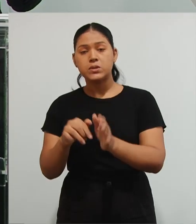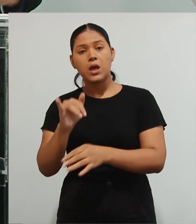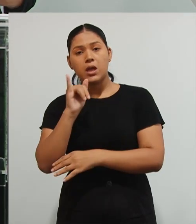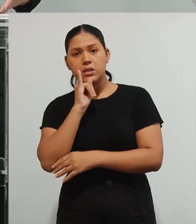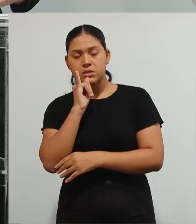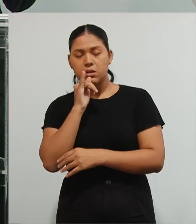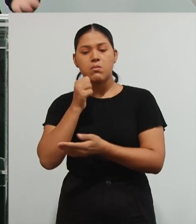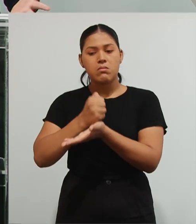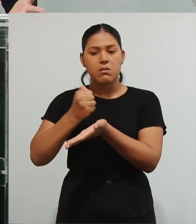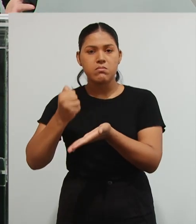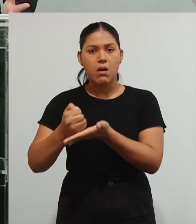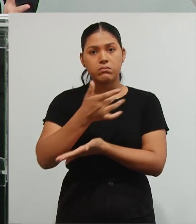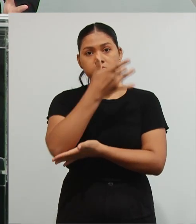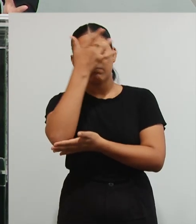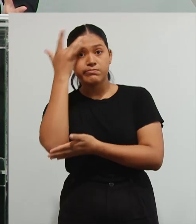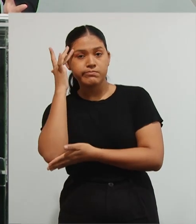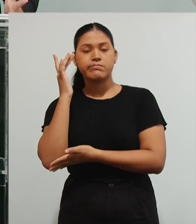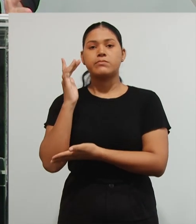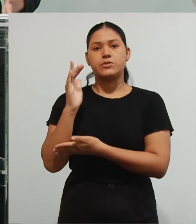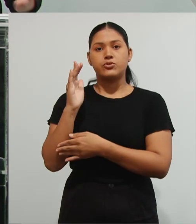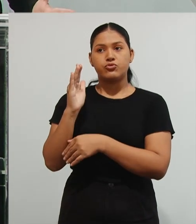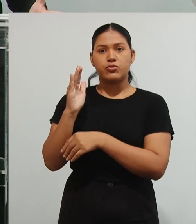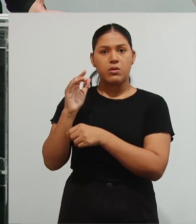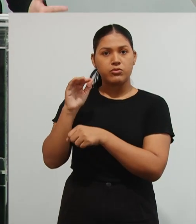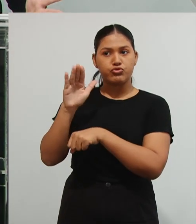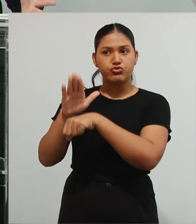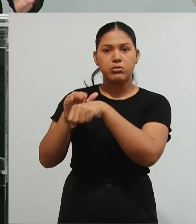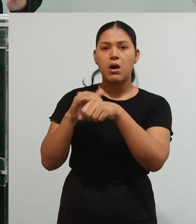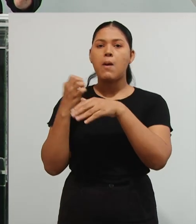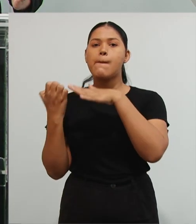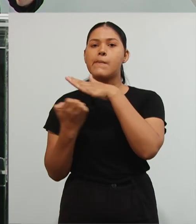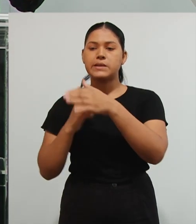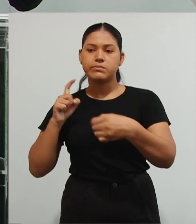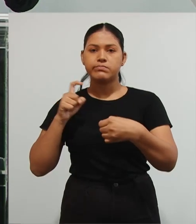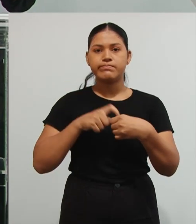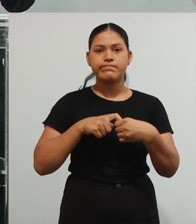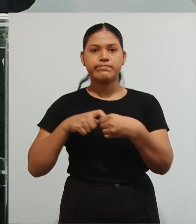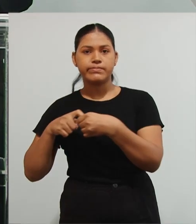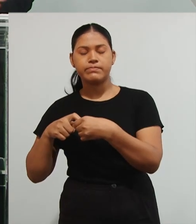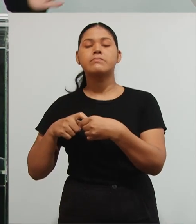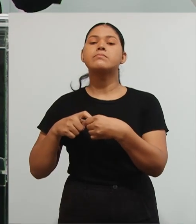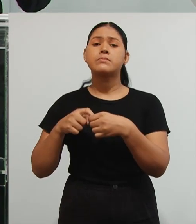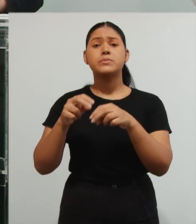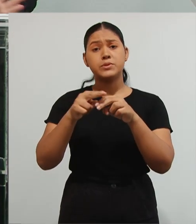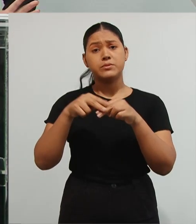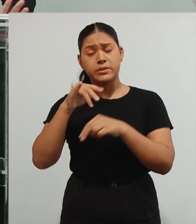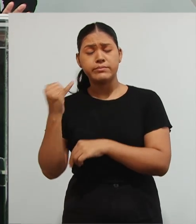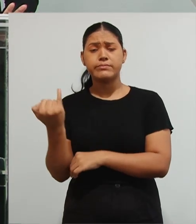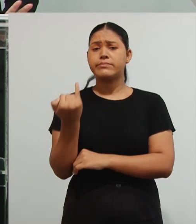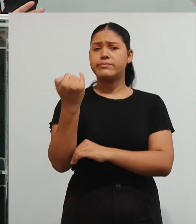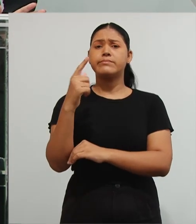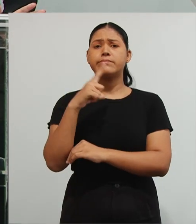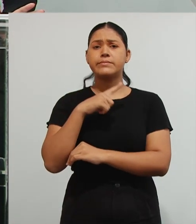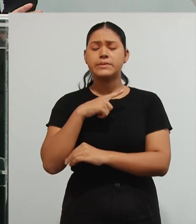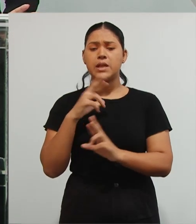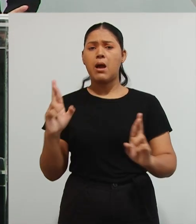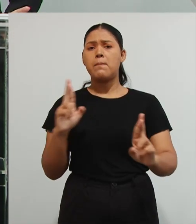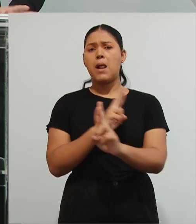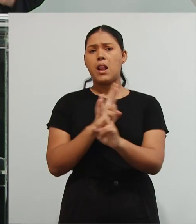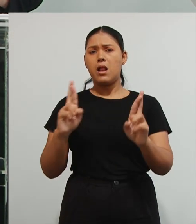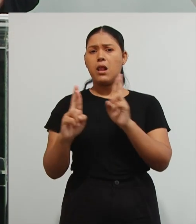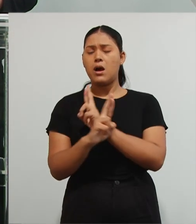testes empíricos, desses dois modelos, né? O grande argumento está na mão invisível do mercado. Esse é um conceito muito debatido e